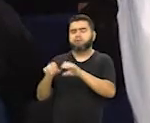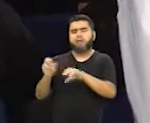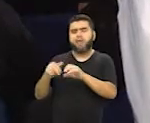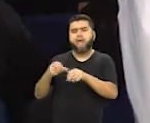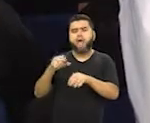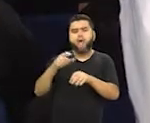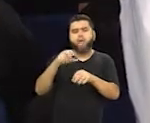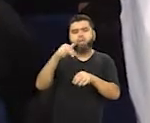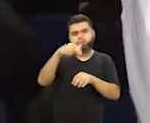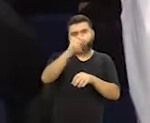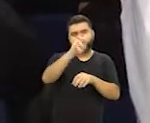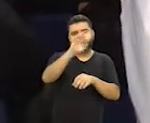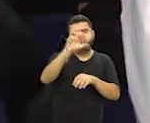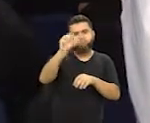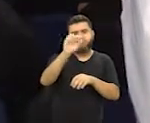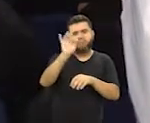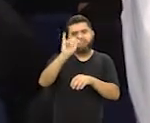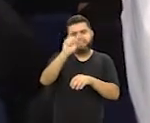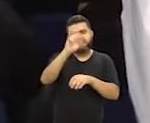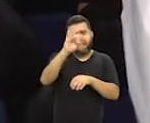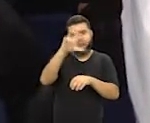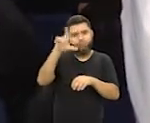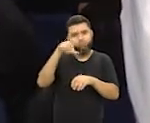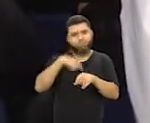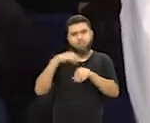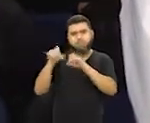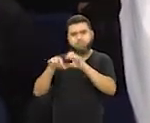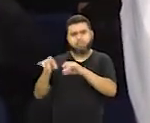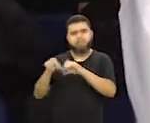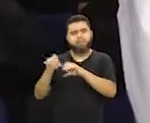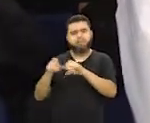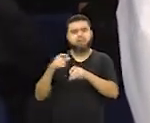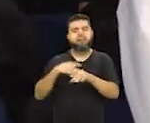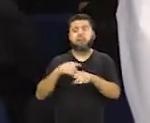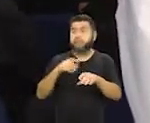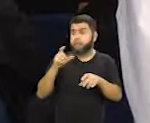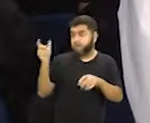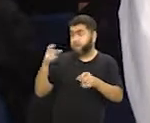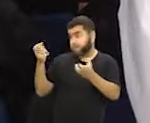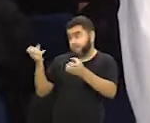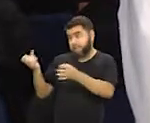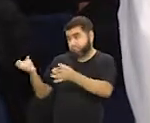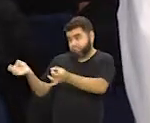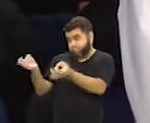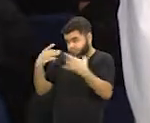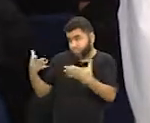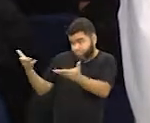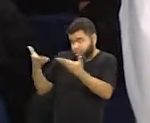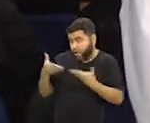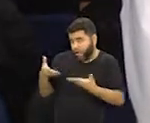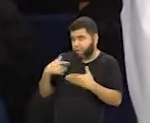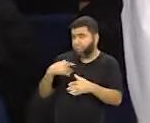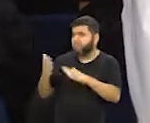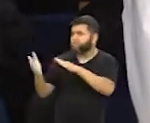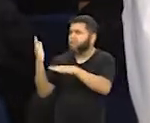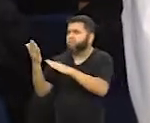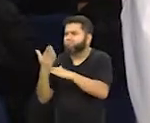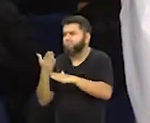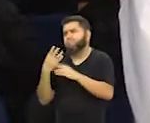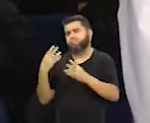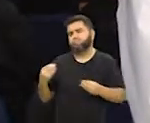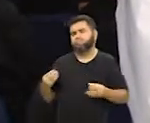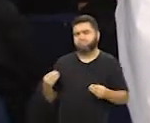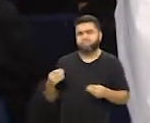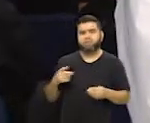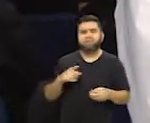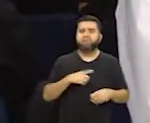paulistas. Ah, tá. Quem quiser, então, doar notinha fiscal, vai ajudar a Pestalozzi. Isso, vai ajudar a Pestalozzi. E tem muitos